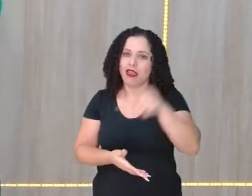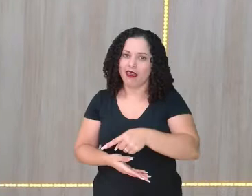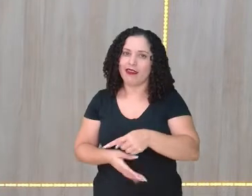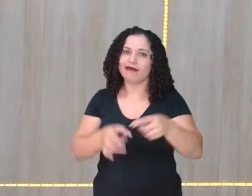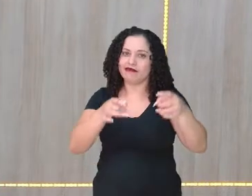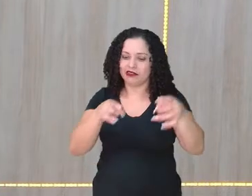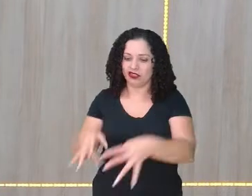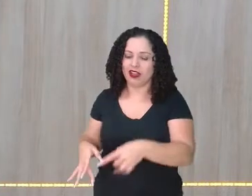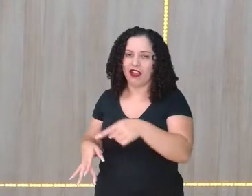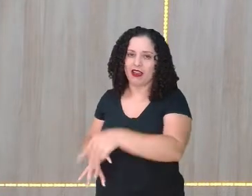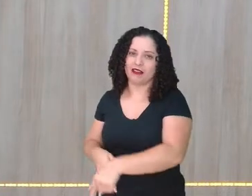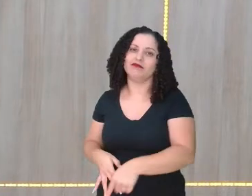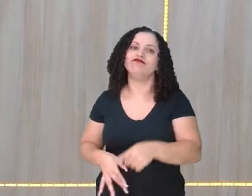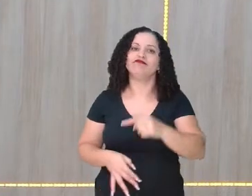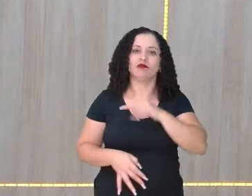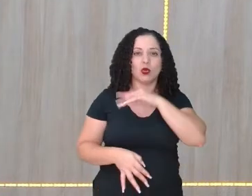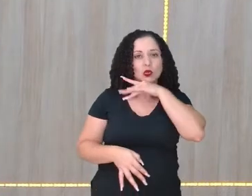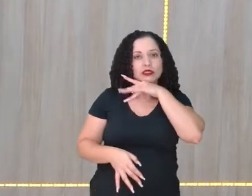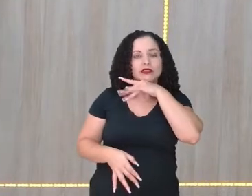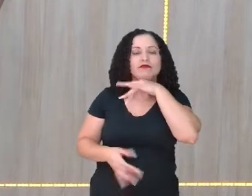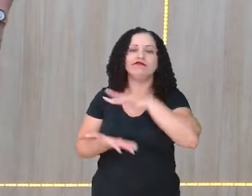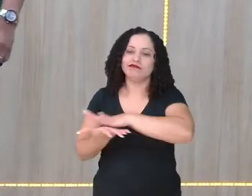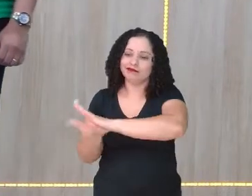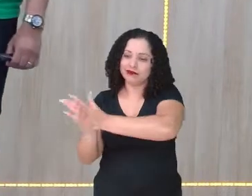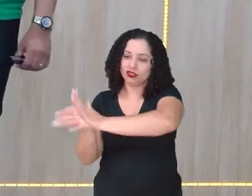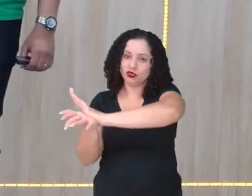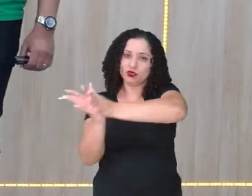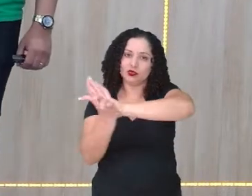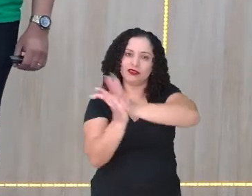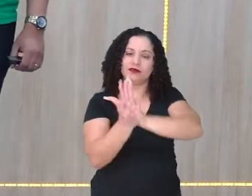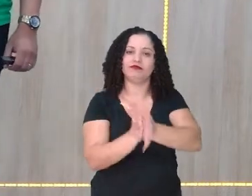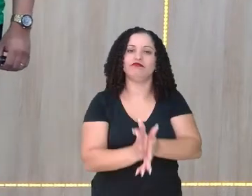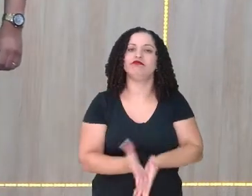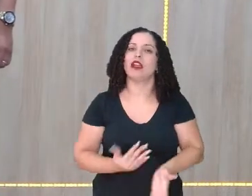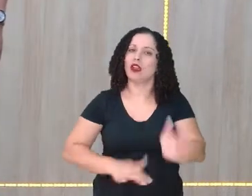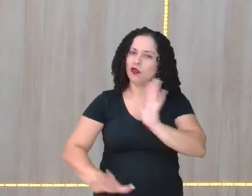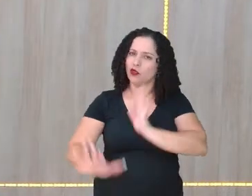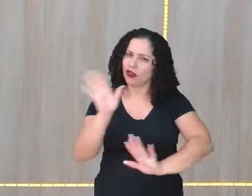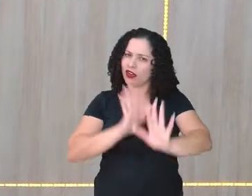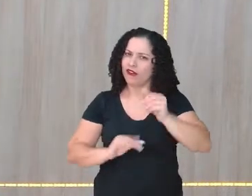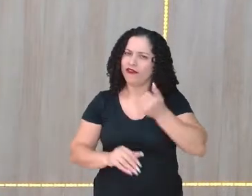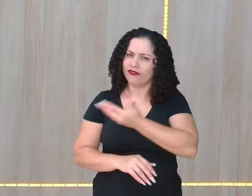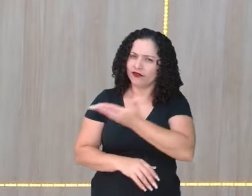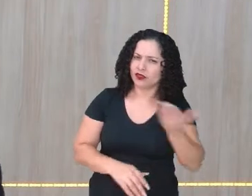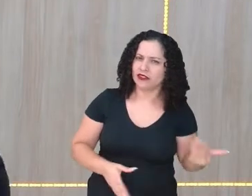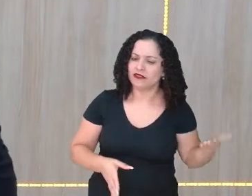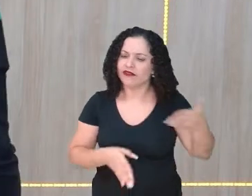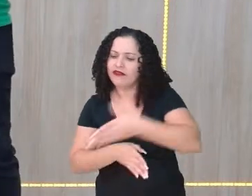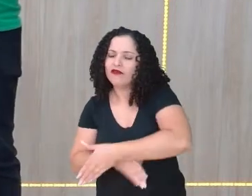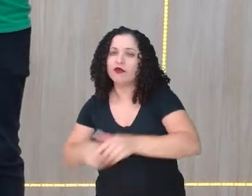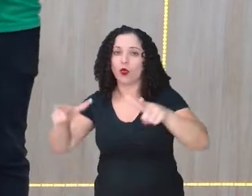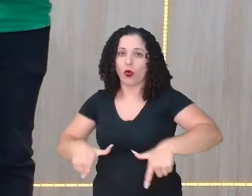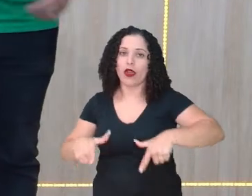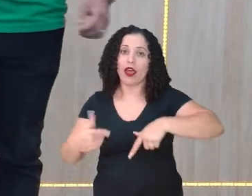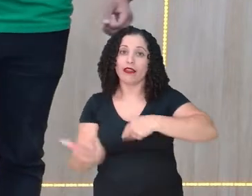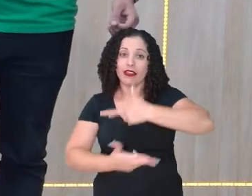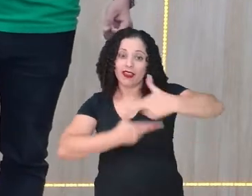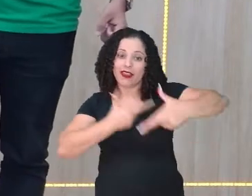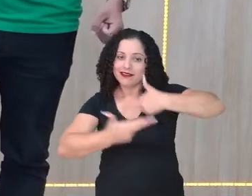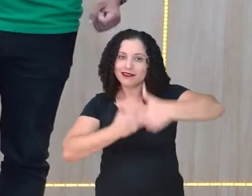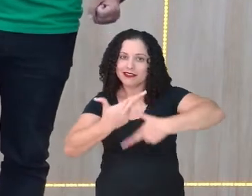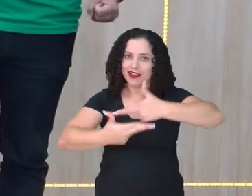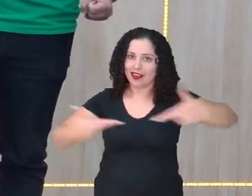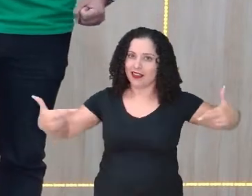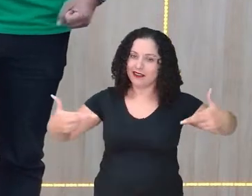Então, aproveita aí os lugares de reciclagem, de repente passa aí alguém na frente da sua casa e com um carro